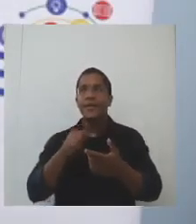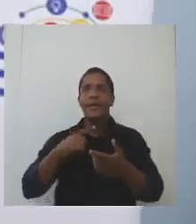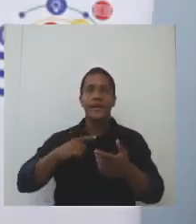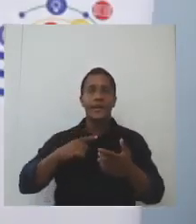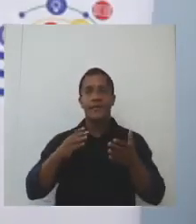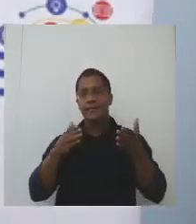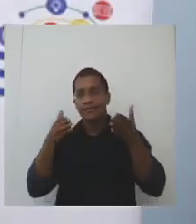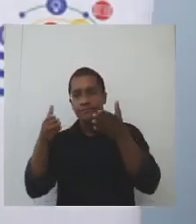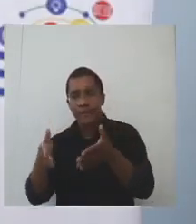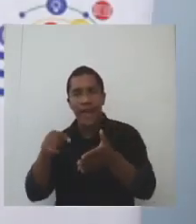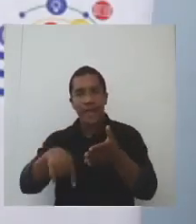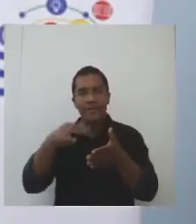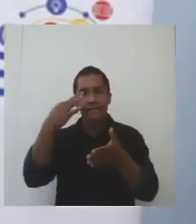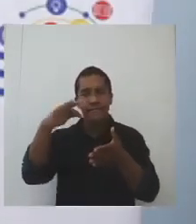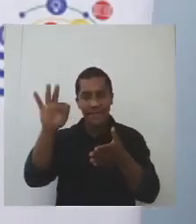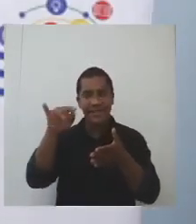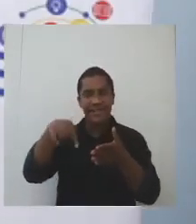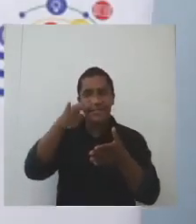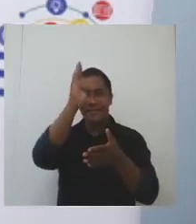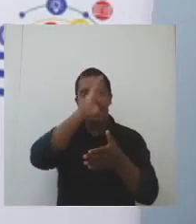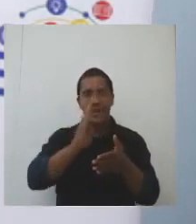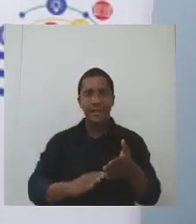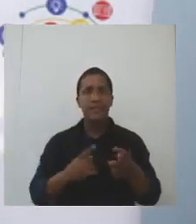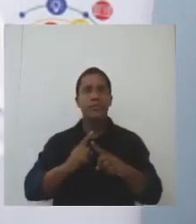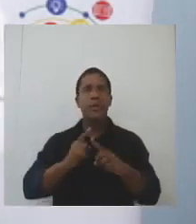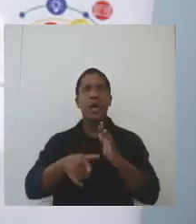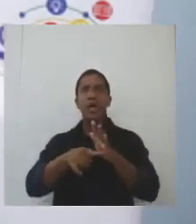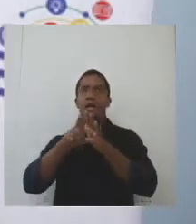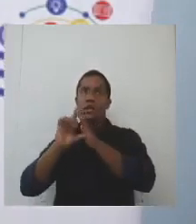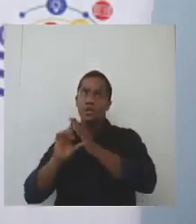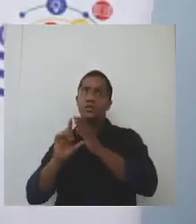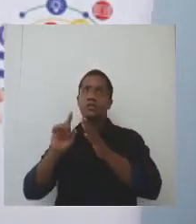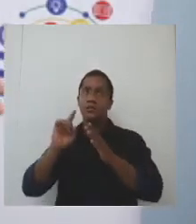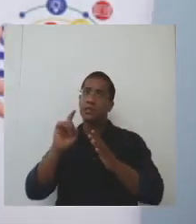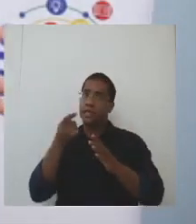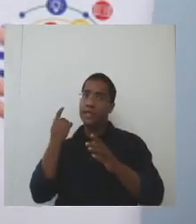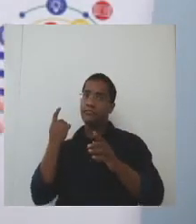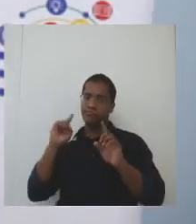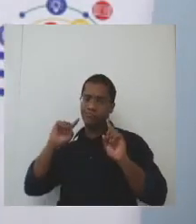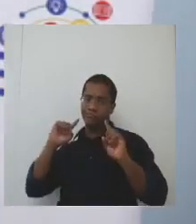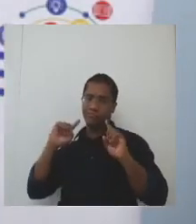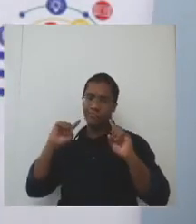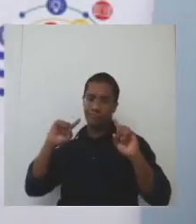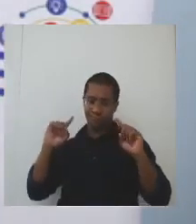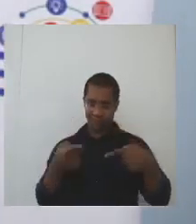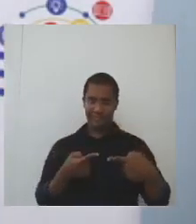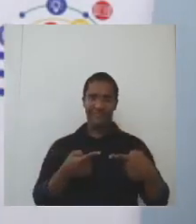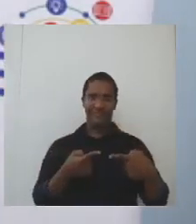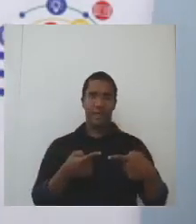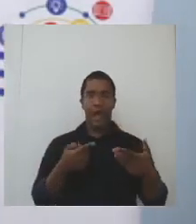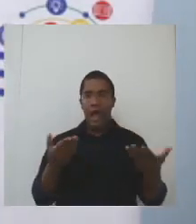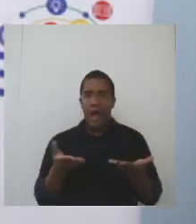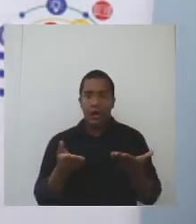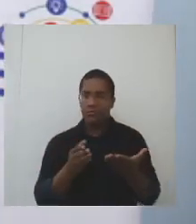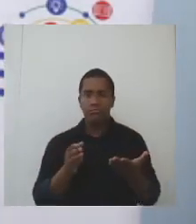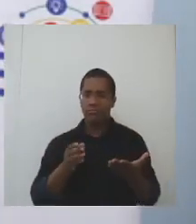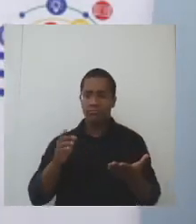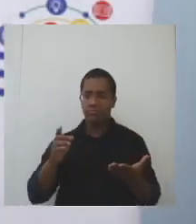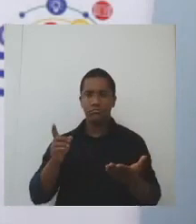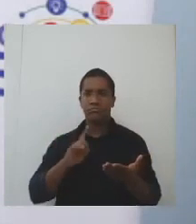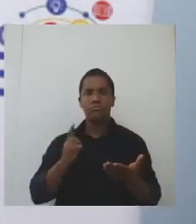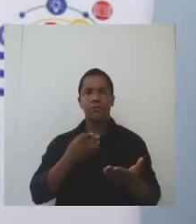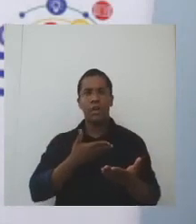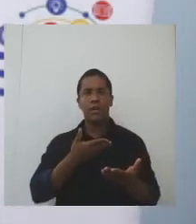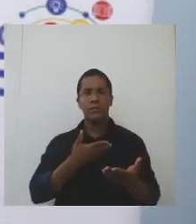francesa ao Brasil. Porque os franceses não eram mais inimigos aí agora de Portugal, né? Então vários artistas vão vir para cá.